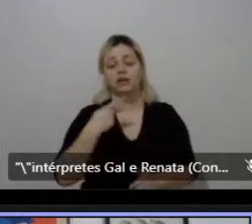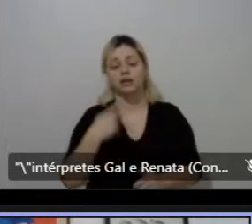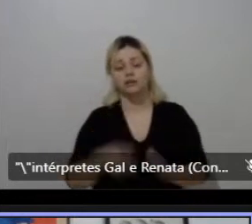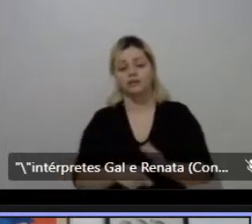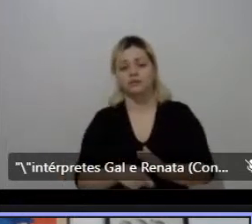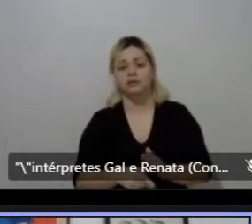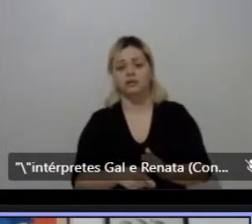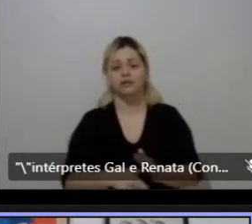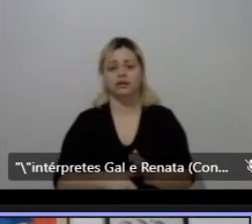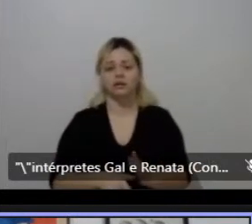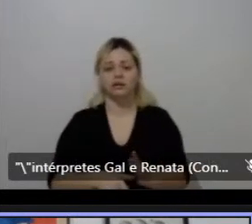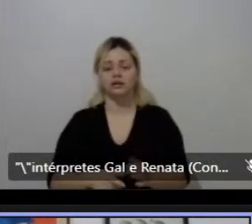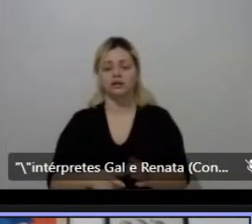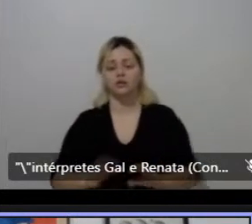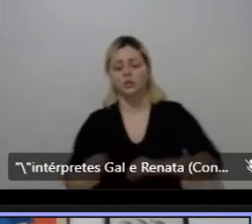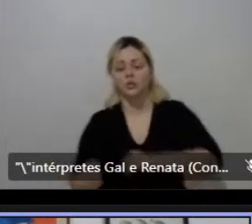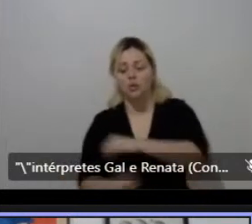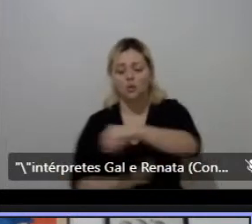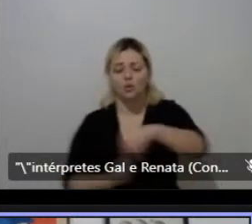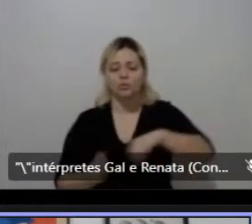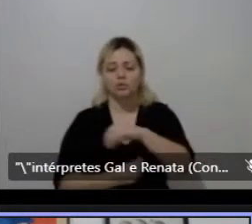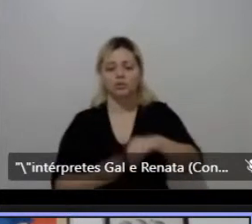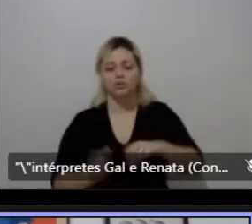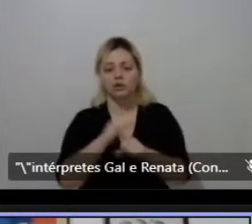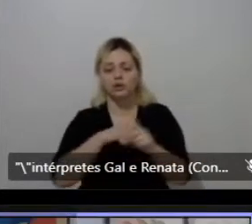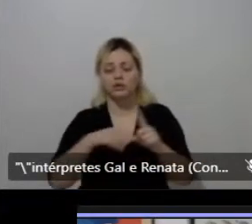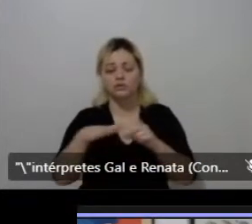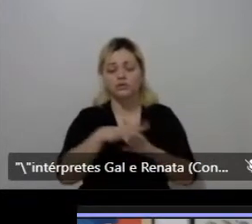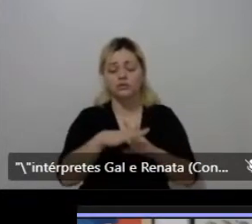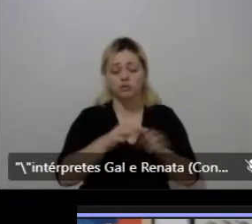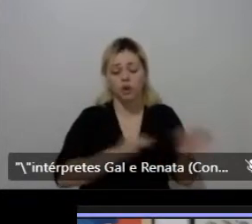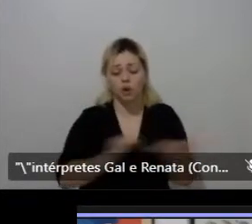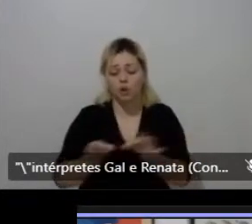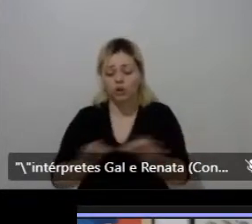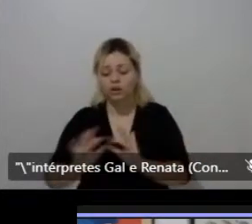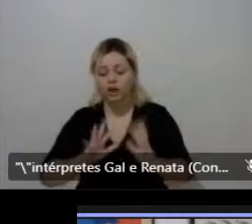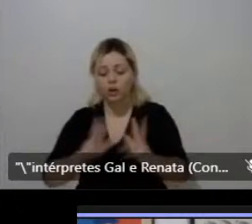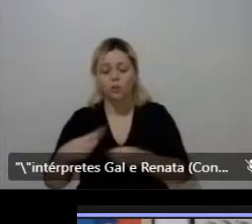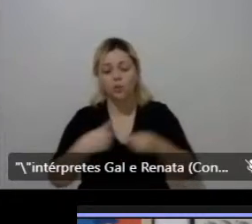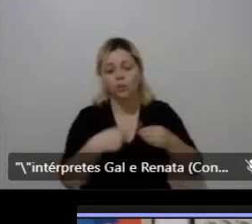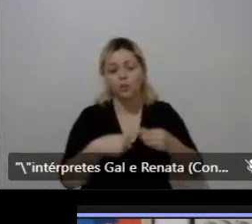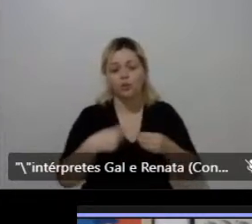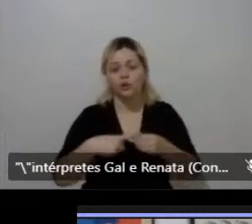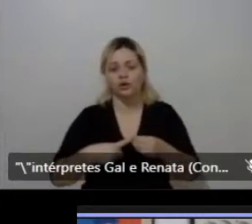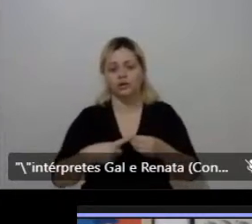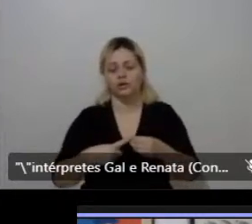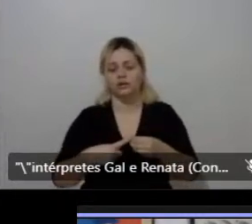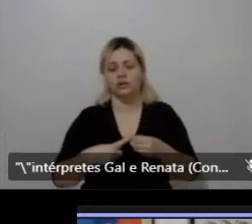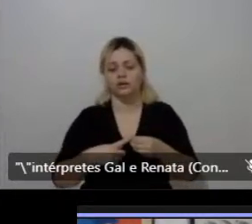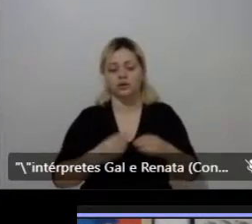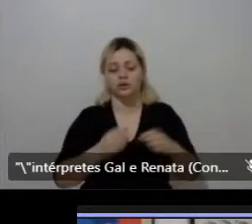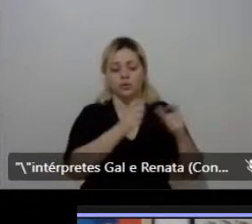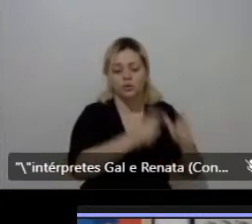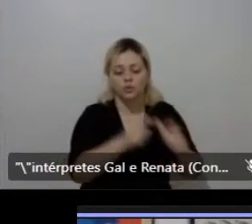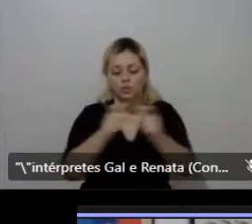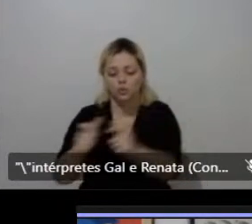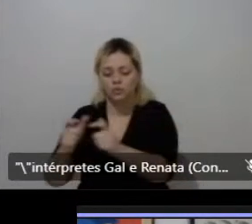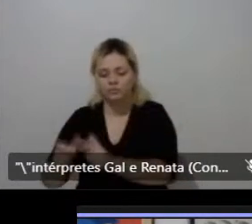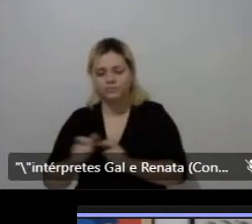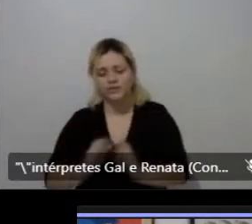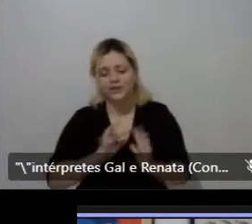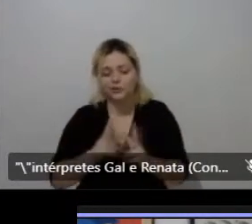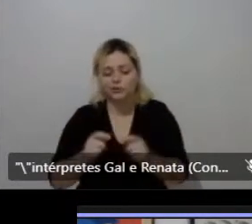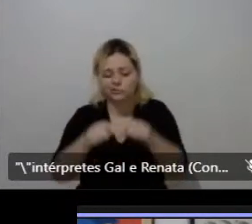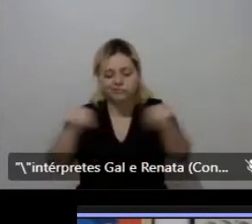os movimentos sociais se organizaram nos seus territórios. Se organizaram como? Né? Ocupando os seus territórios, né?